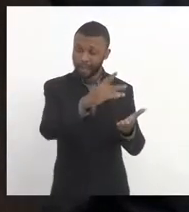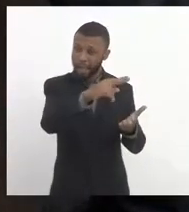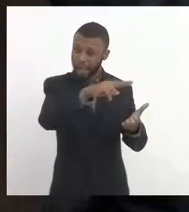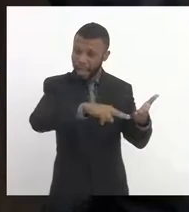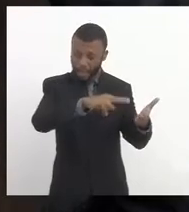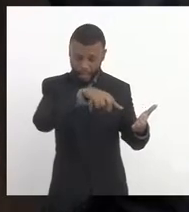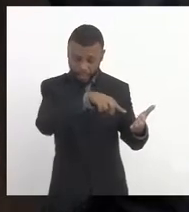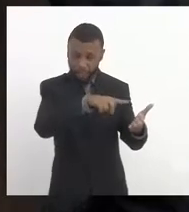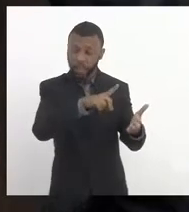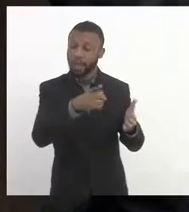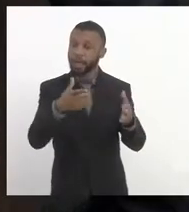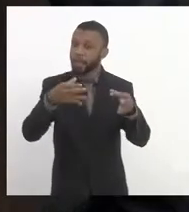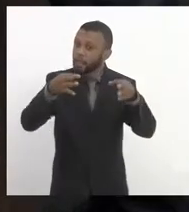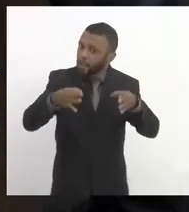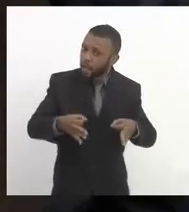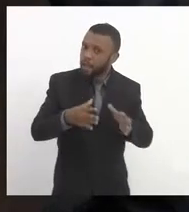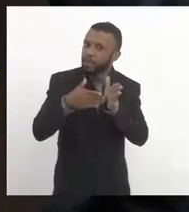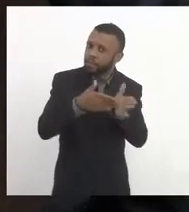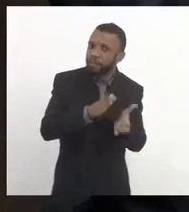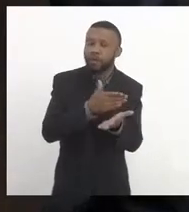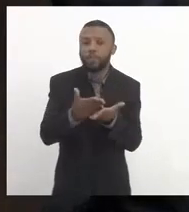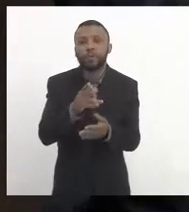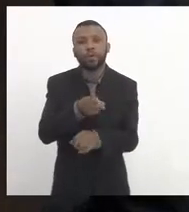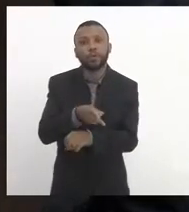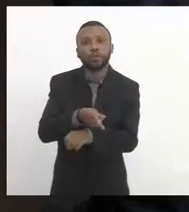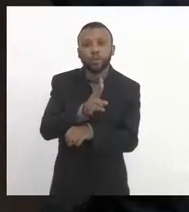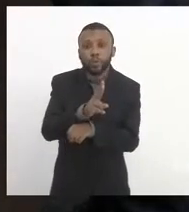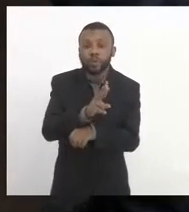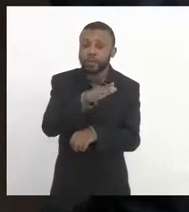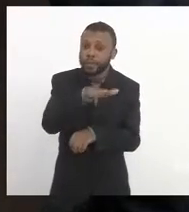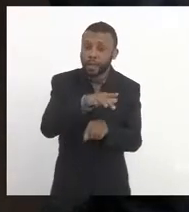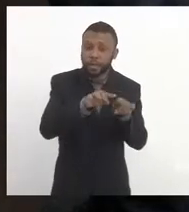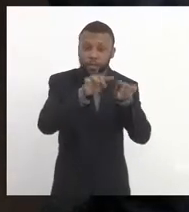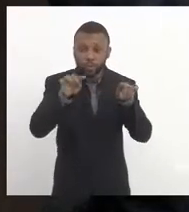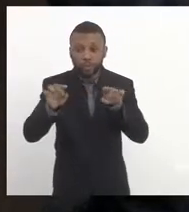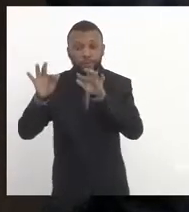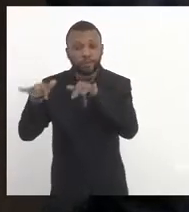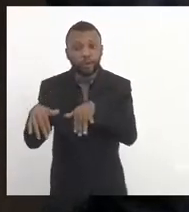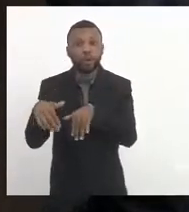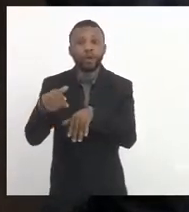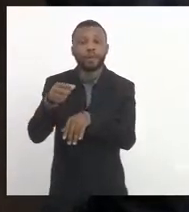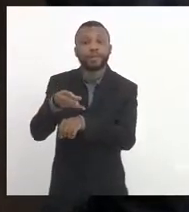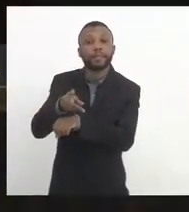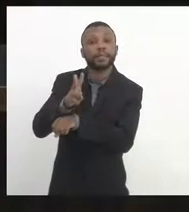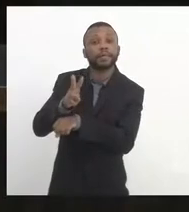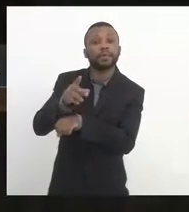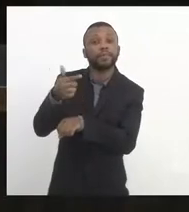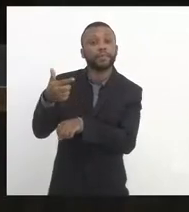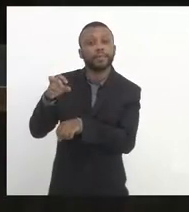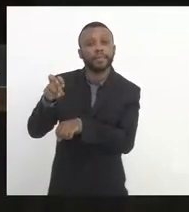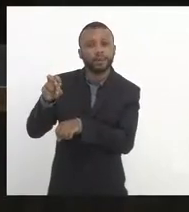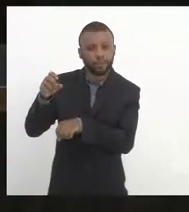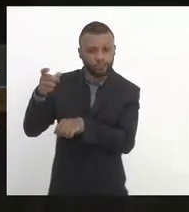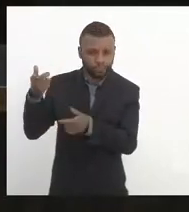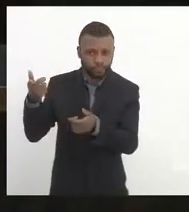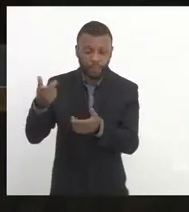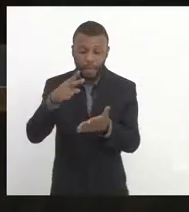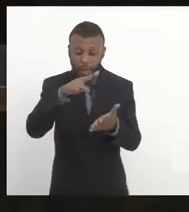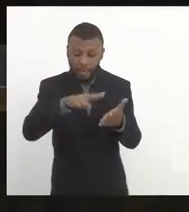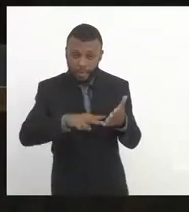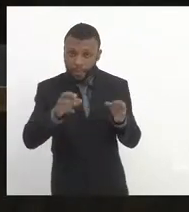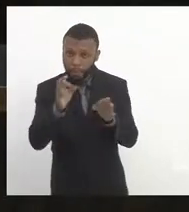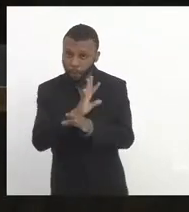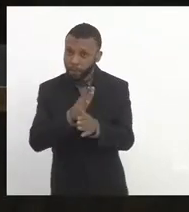sessão ordinária, que, iniciada às 14 horas, encerrou-se às 15 horas e 25 minutos. Lida e aprovada a